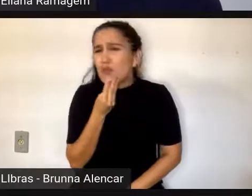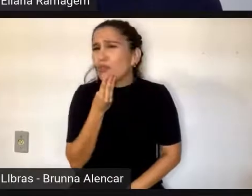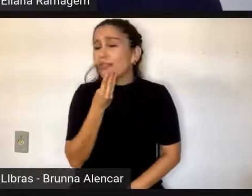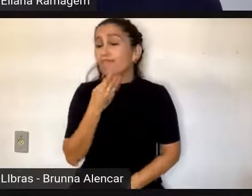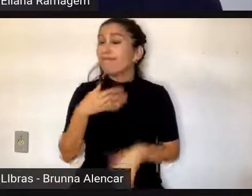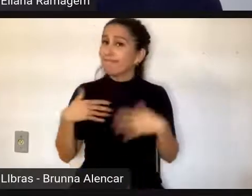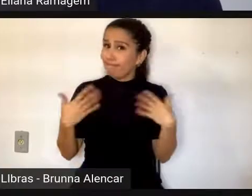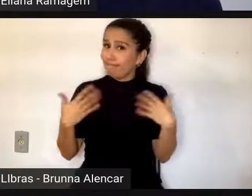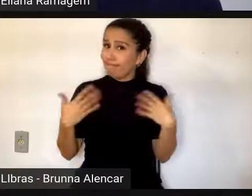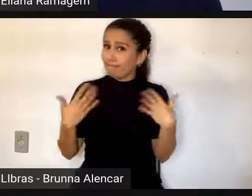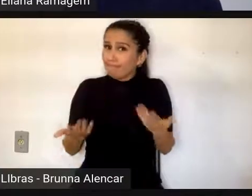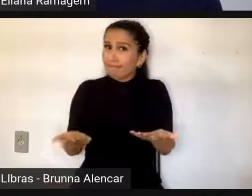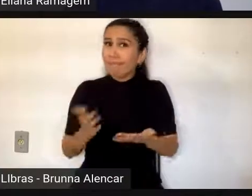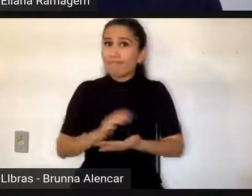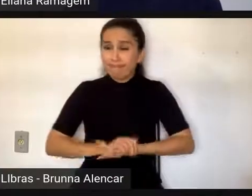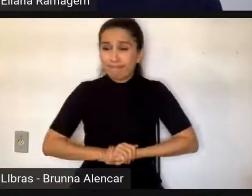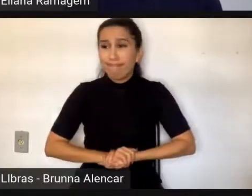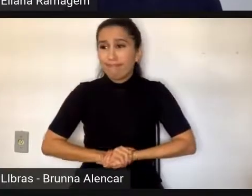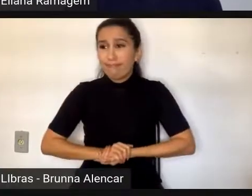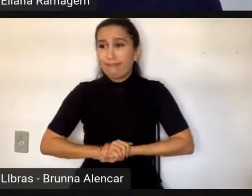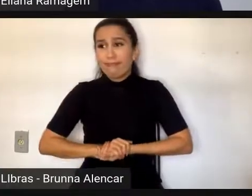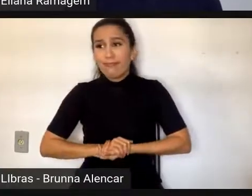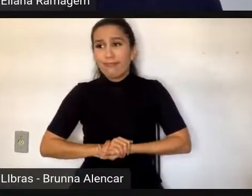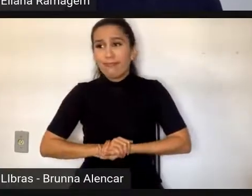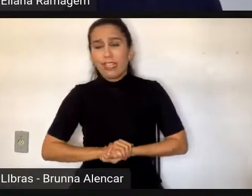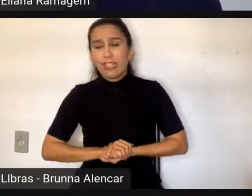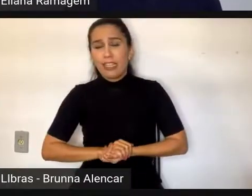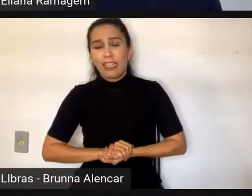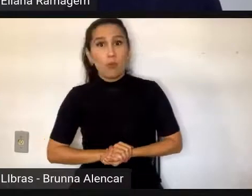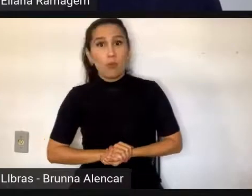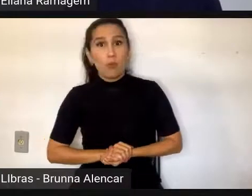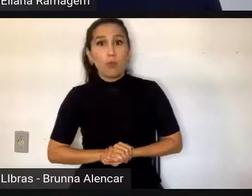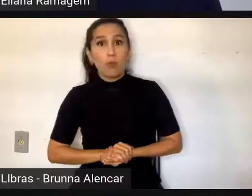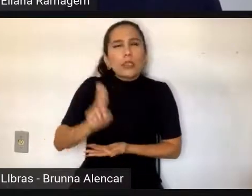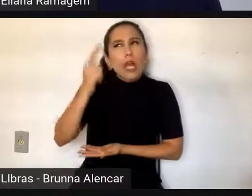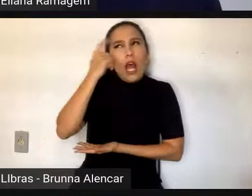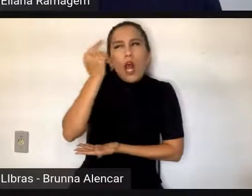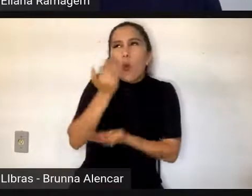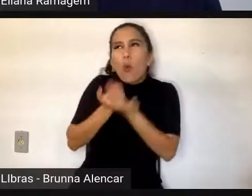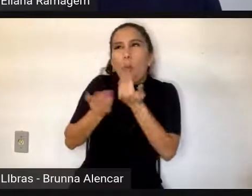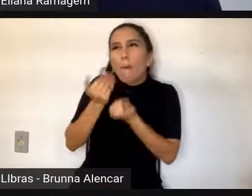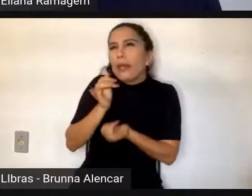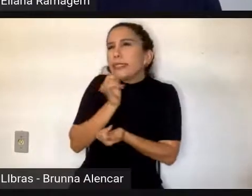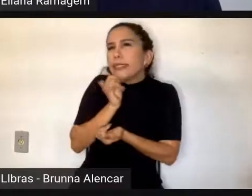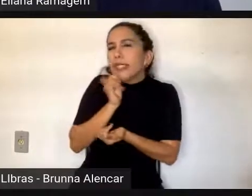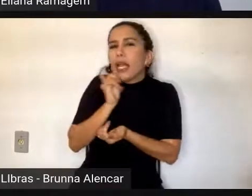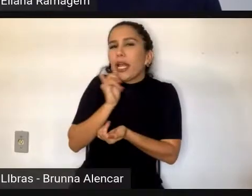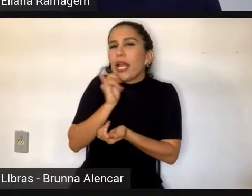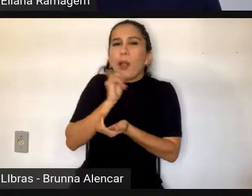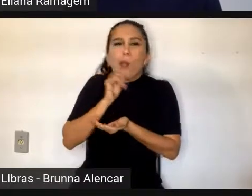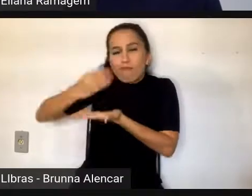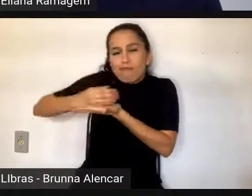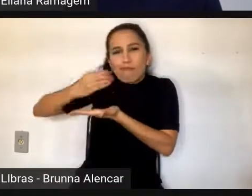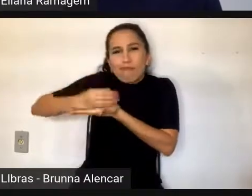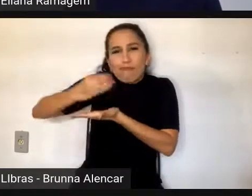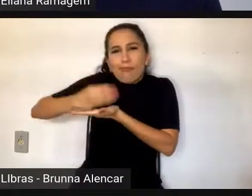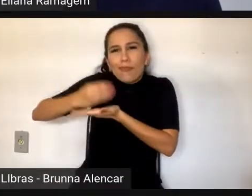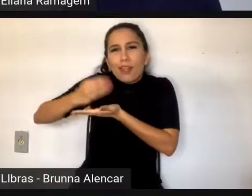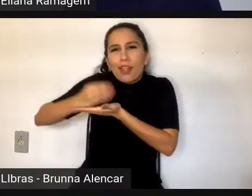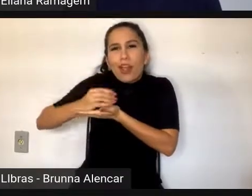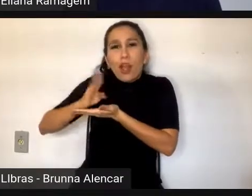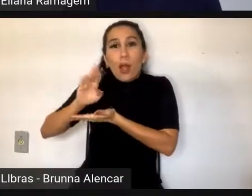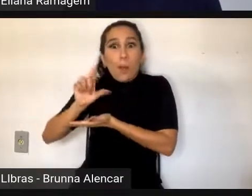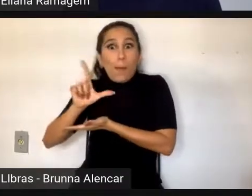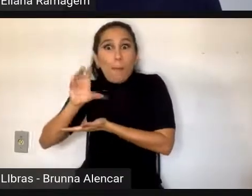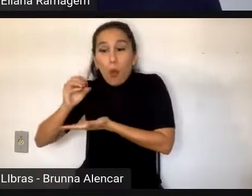de usar porções menores, em vez de fazer um bolo grande, fazer um bolo de caneca, né? Ou fazer uma receita